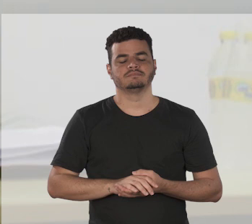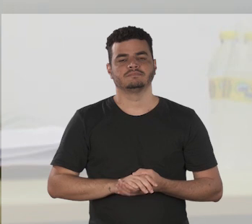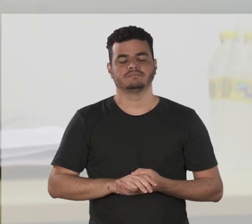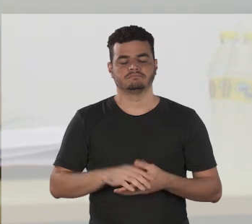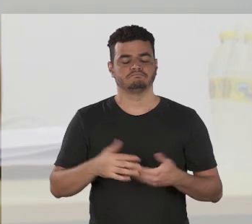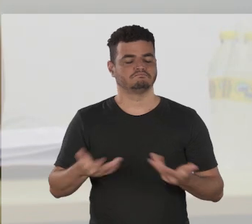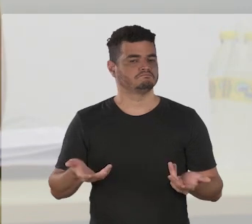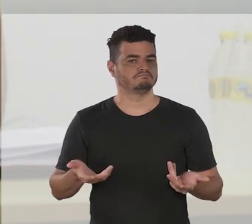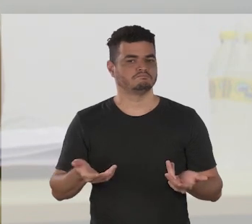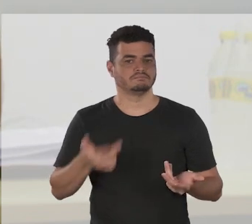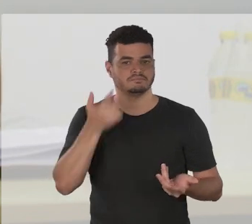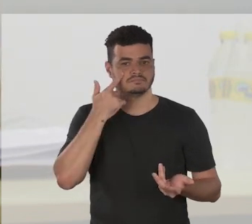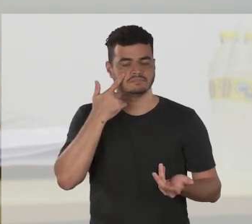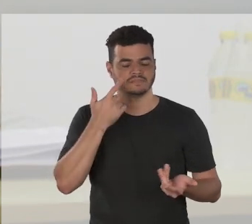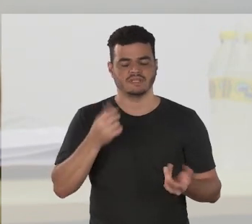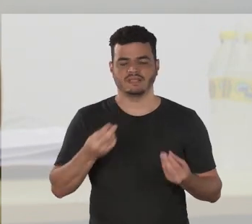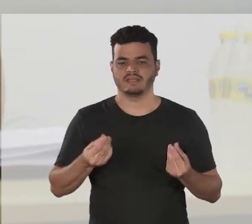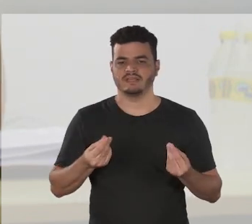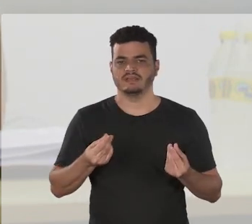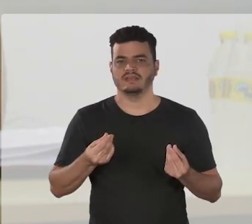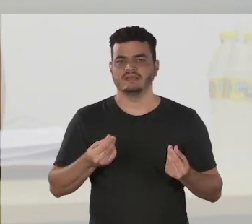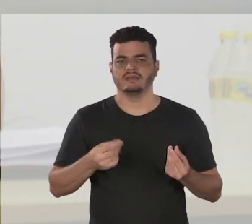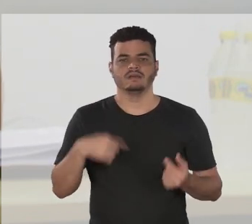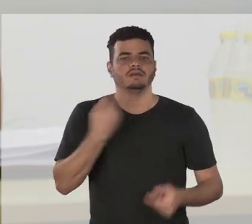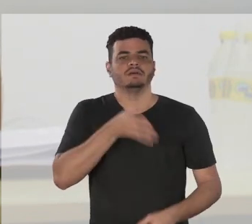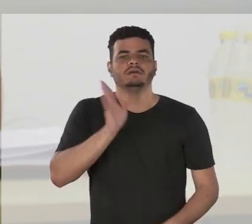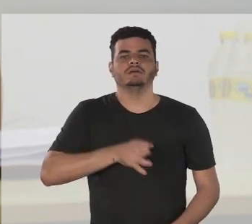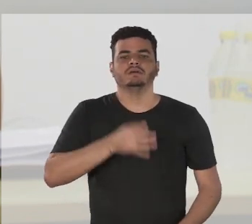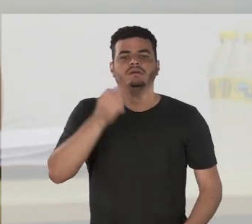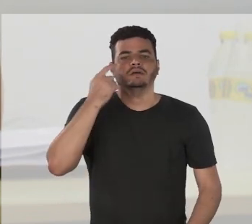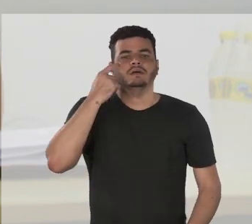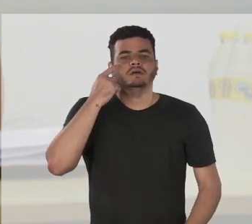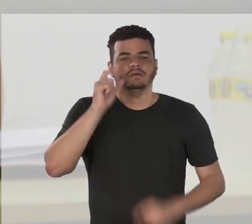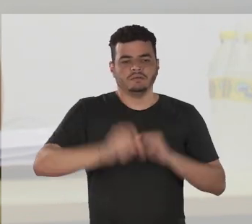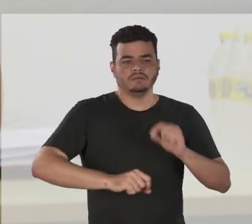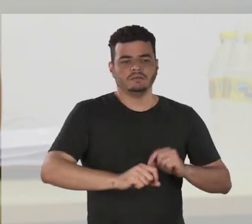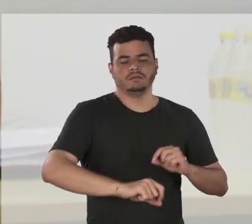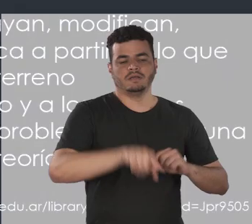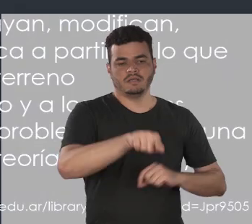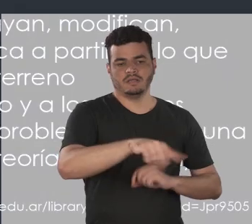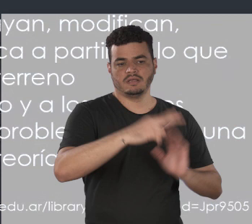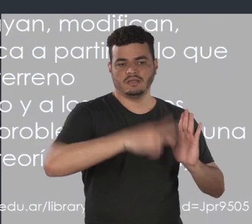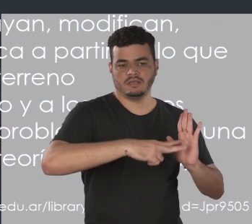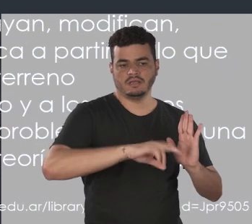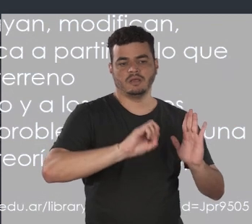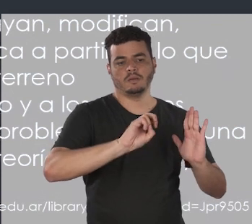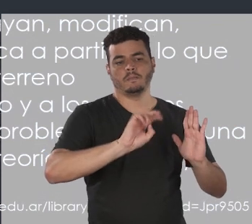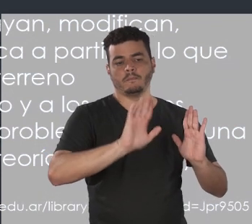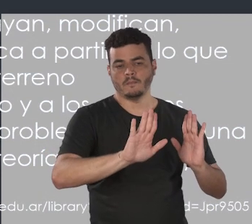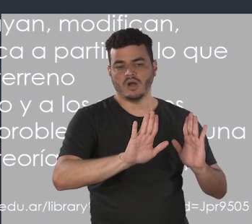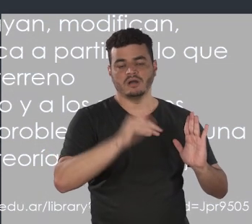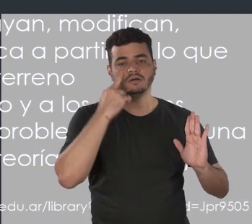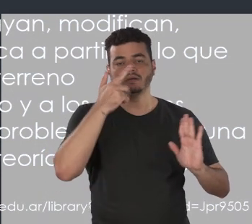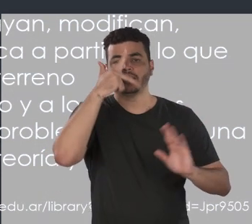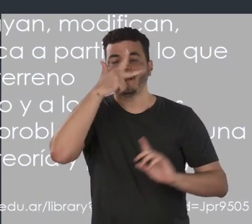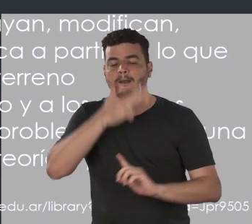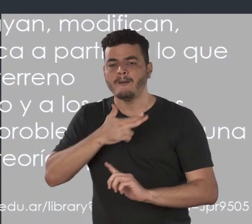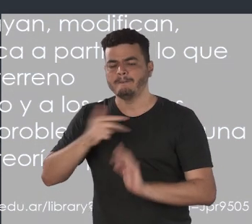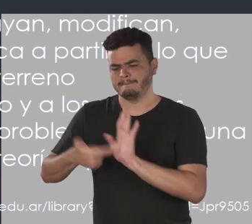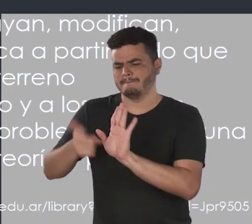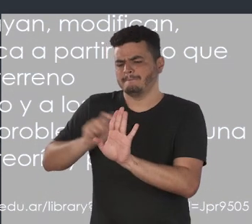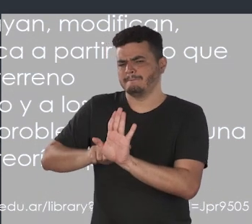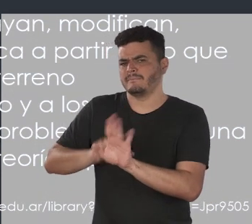E daqui a pouco vou falar também um pouquinho de Valéria Sardi, que ela pensa que o leitor, o professor de literatura como